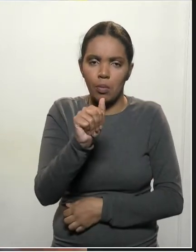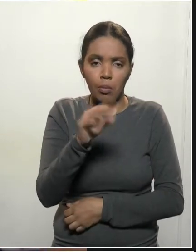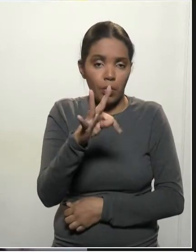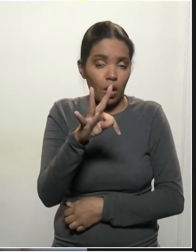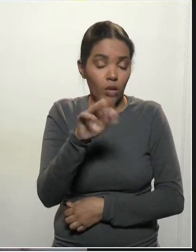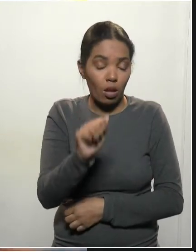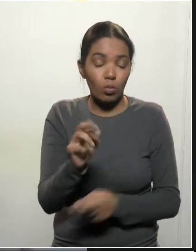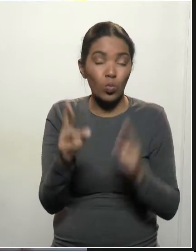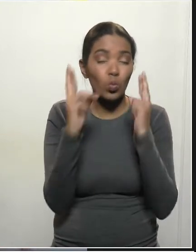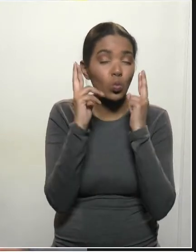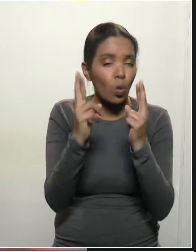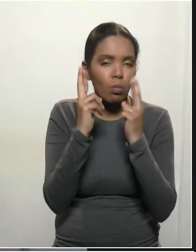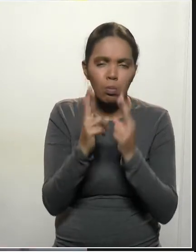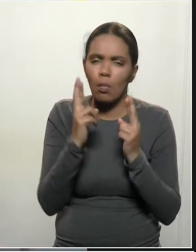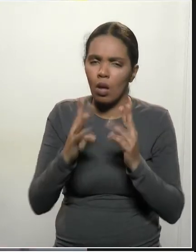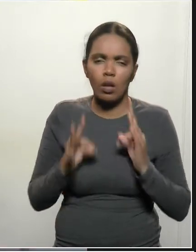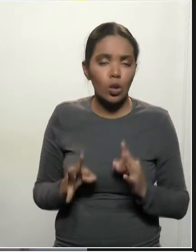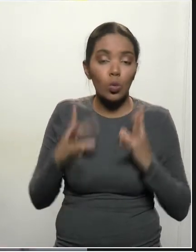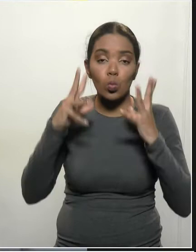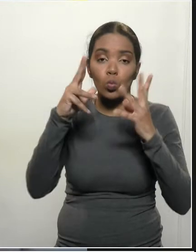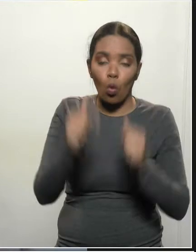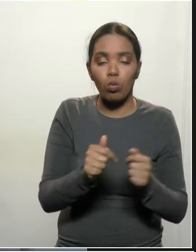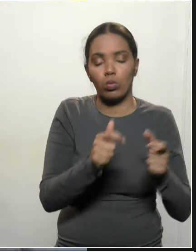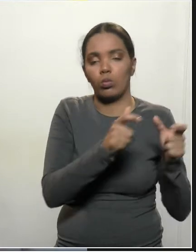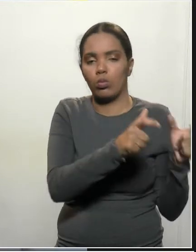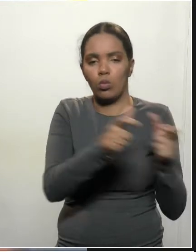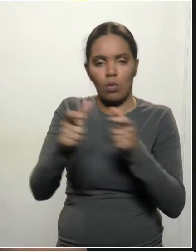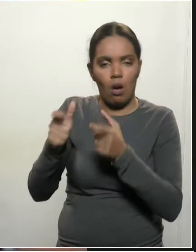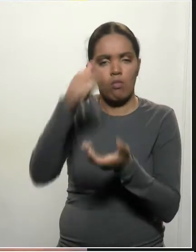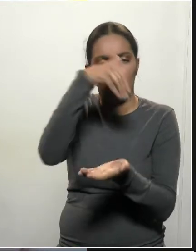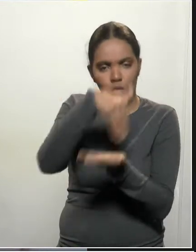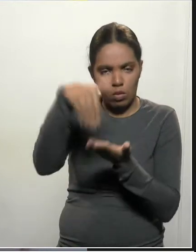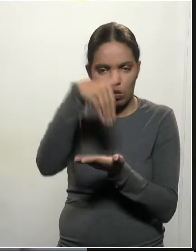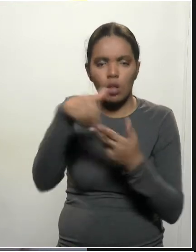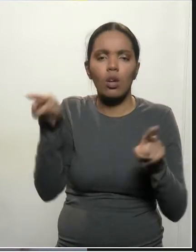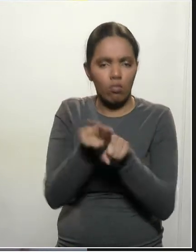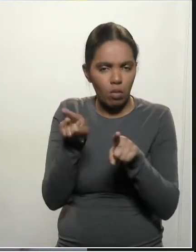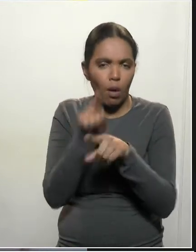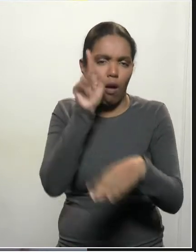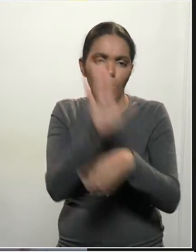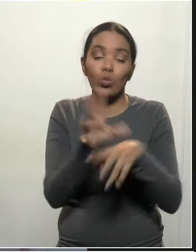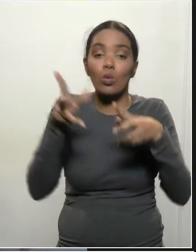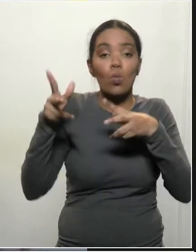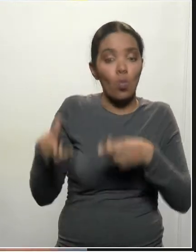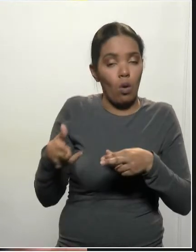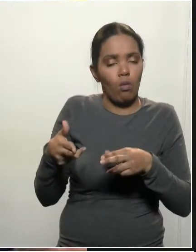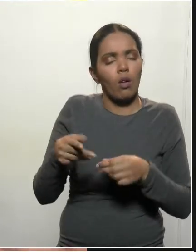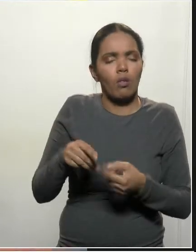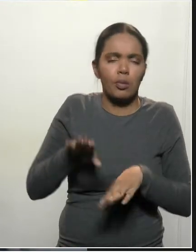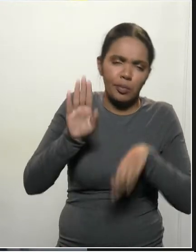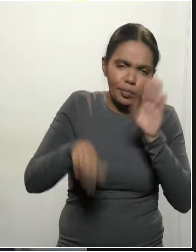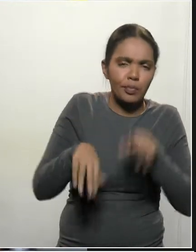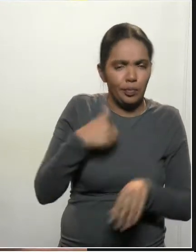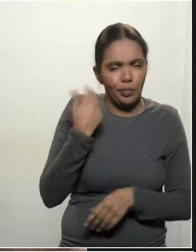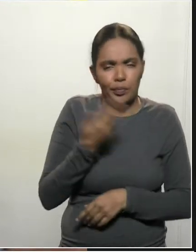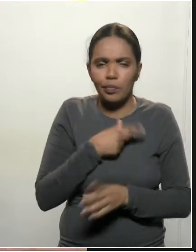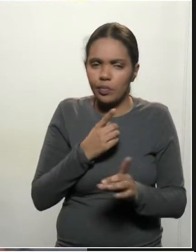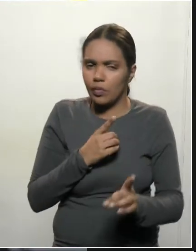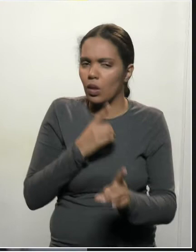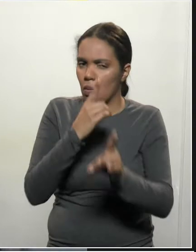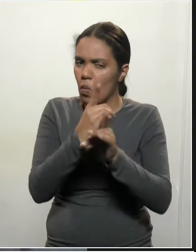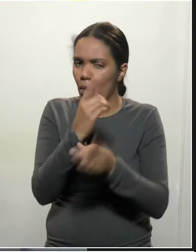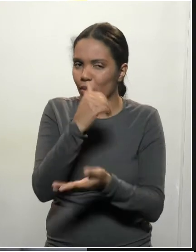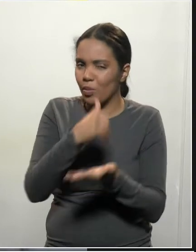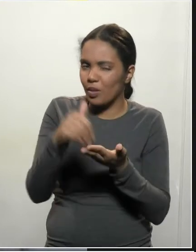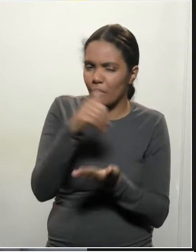seja uma realidade, né, em todos os ambientes do governo. Sabemos que várias outras secretarias também têm essa disponibilidade, mas às vezes a gente encontra